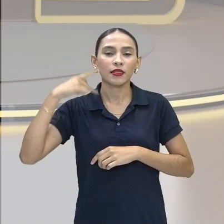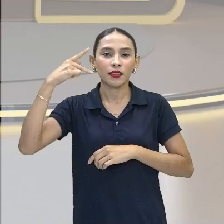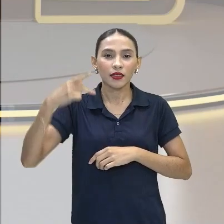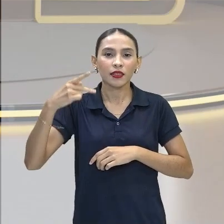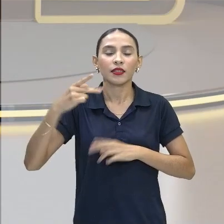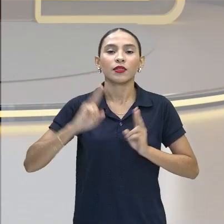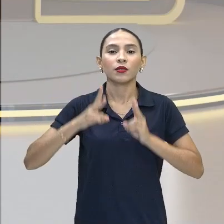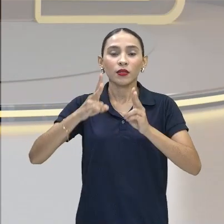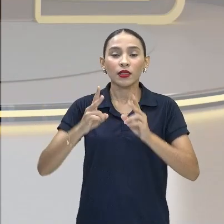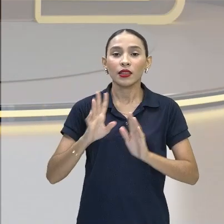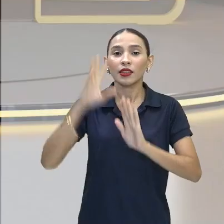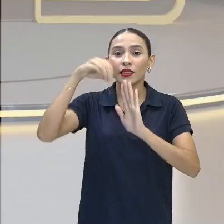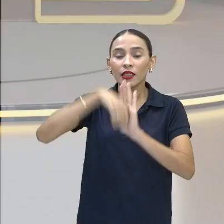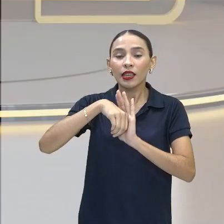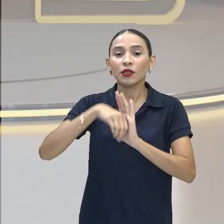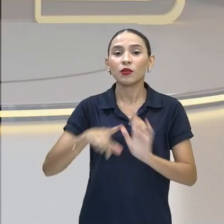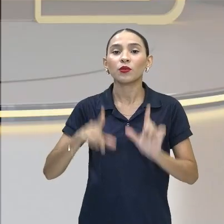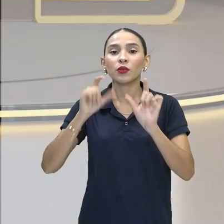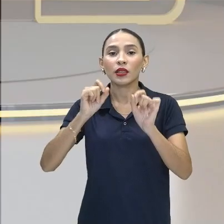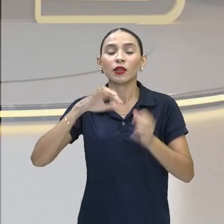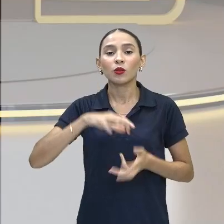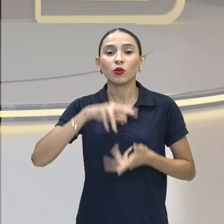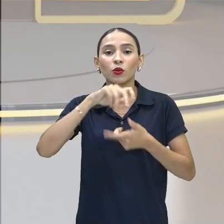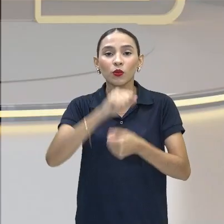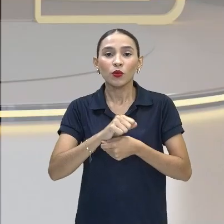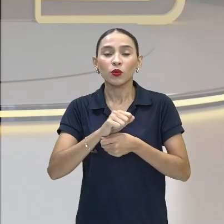né, dentro do mundo,